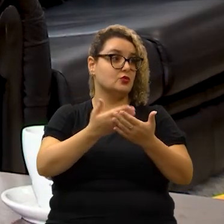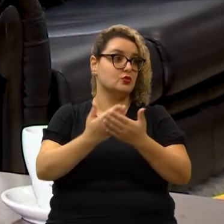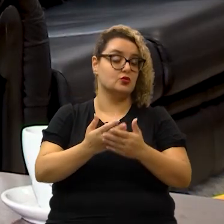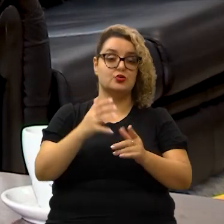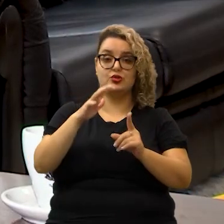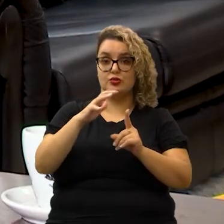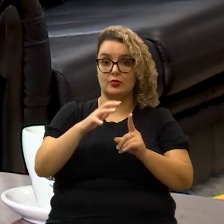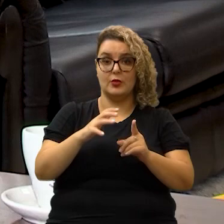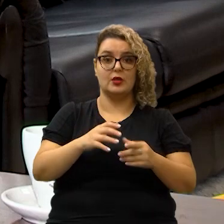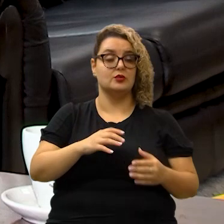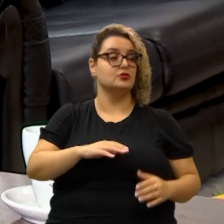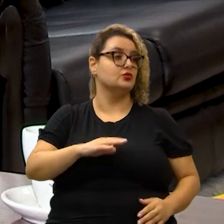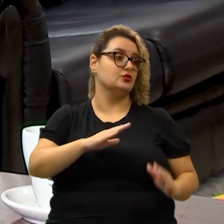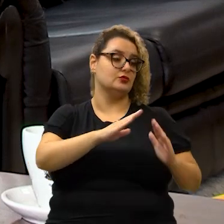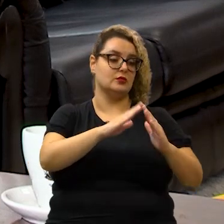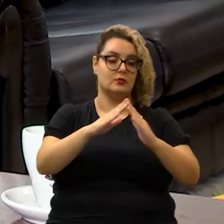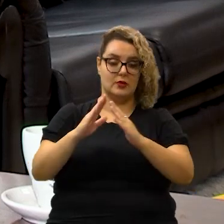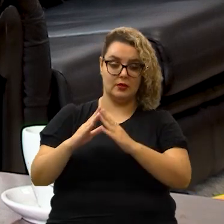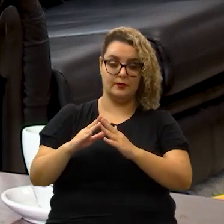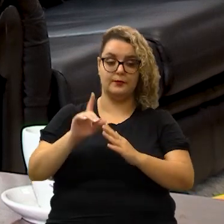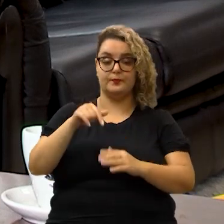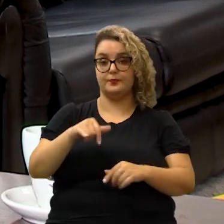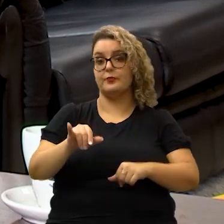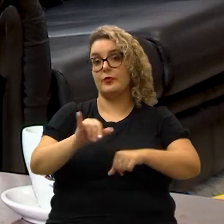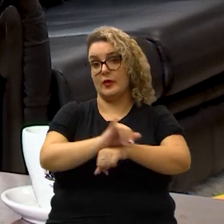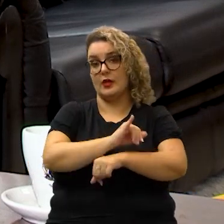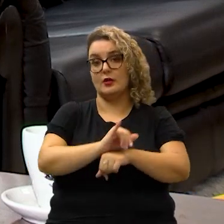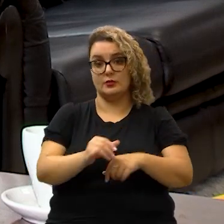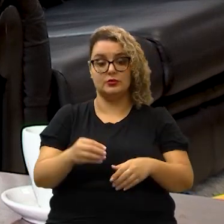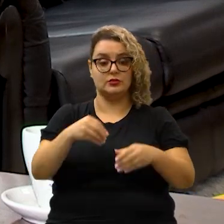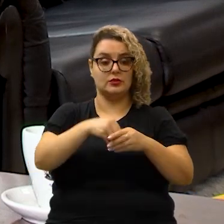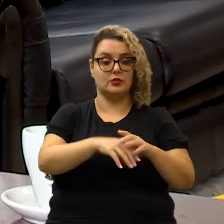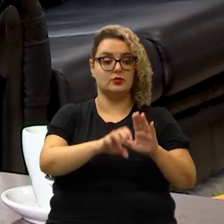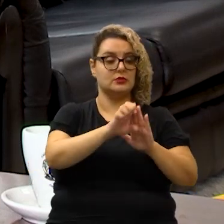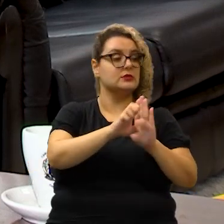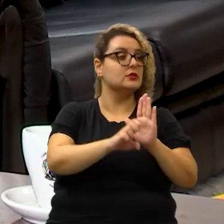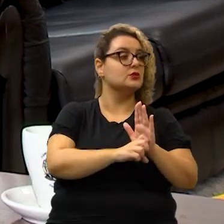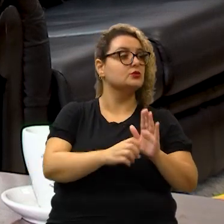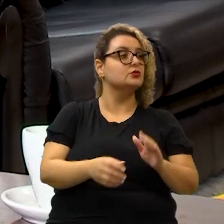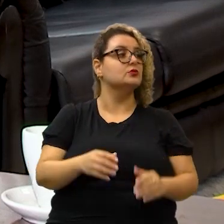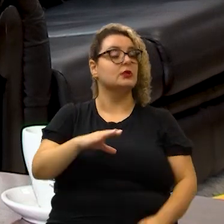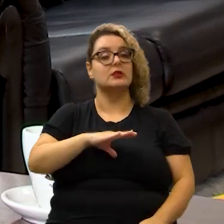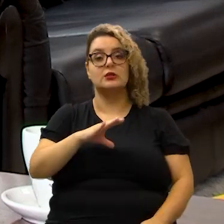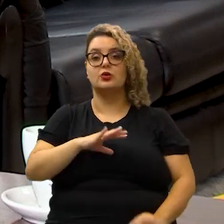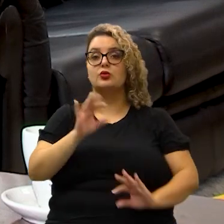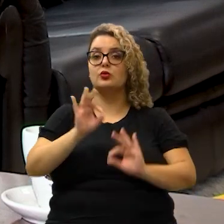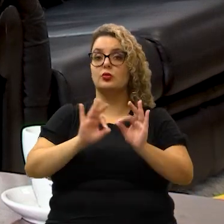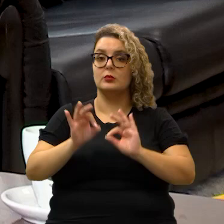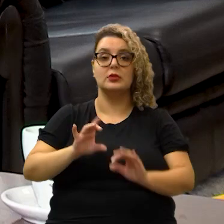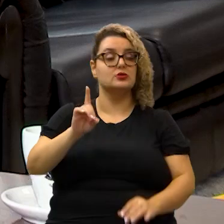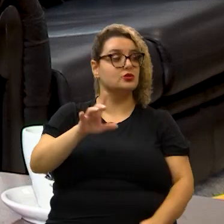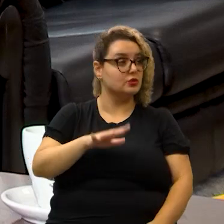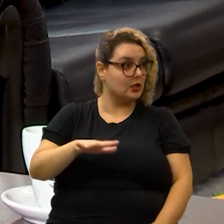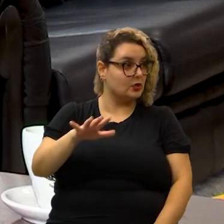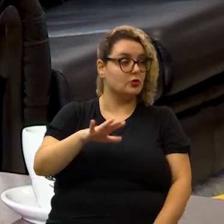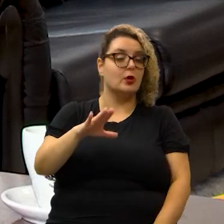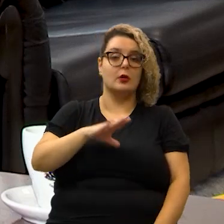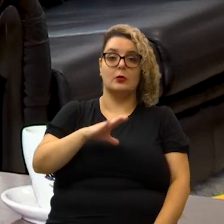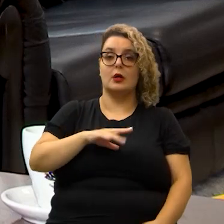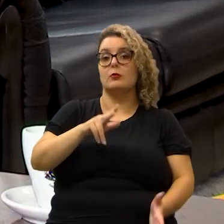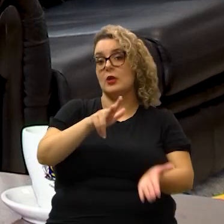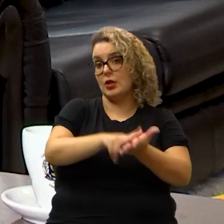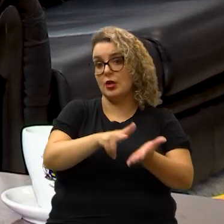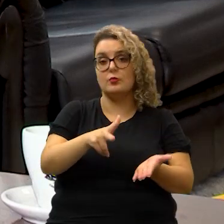falou, um instrumento previsto tanto no Estatuto da Cidade, no Plano Diretor do município, regulamentado por uma